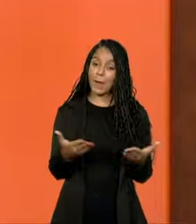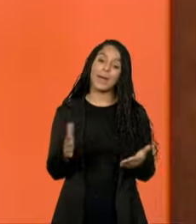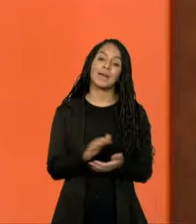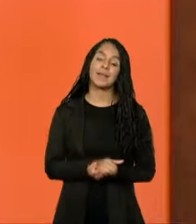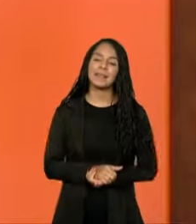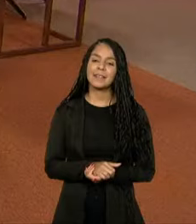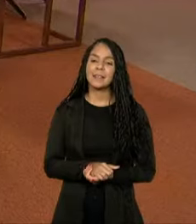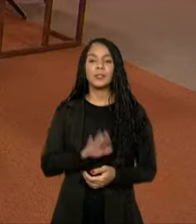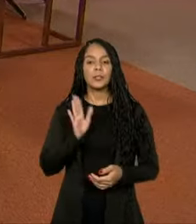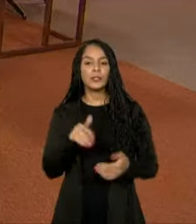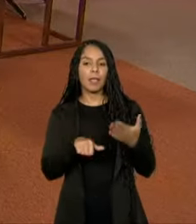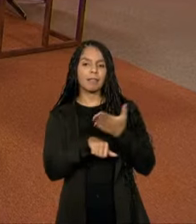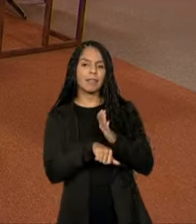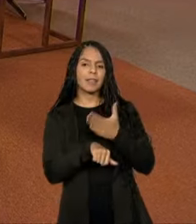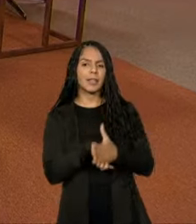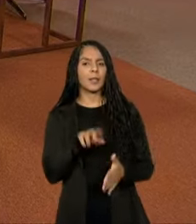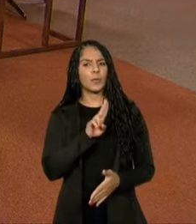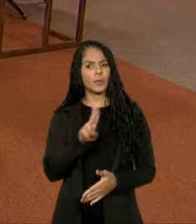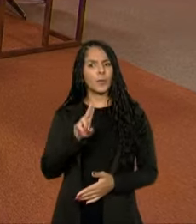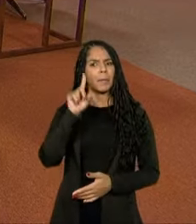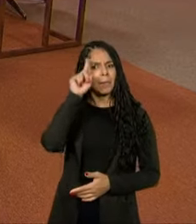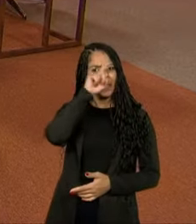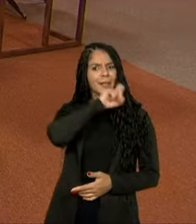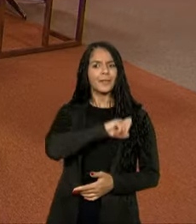momento. Bom, já foi treinando uns nomes bem complicados.